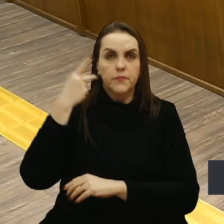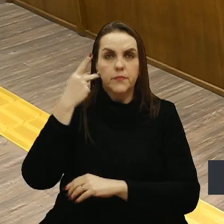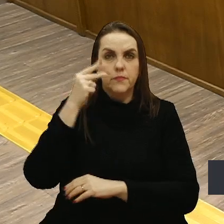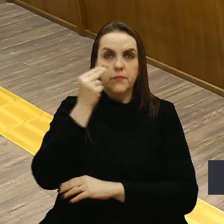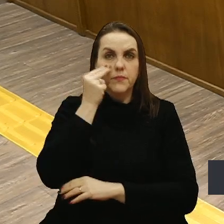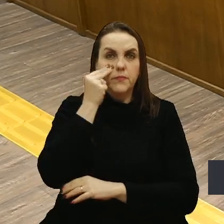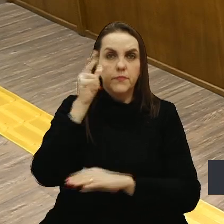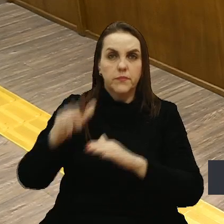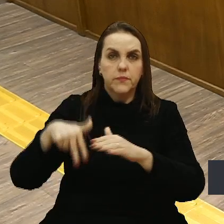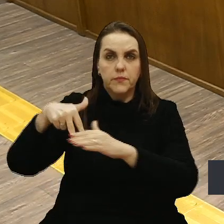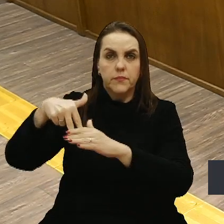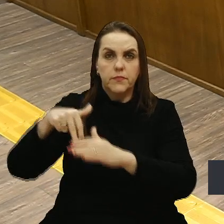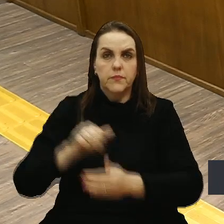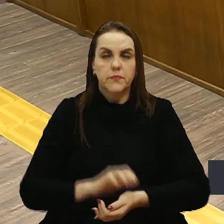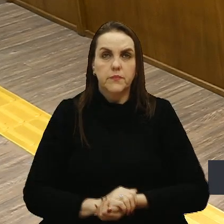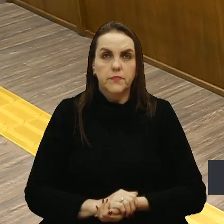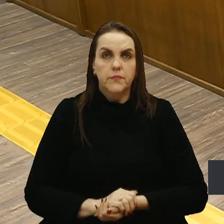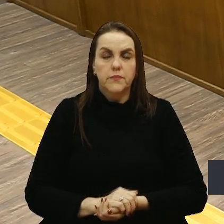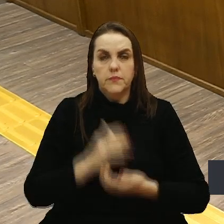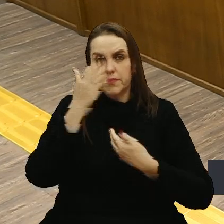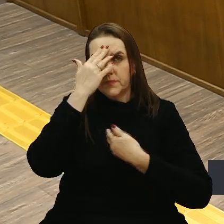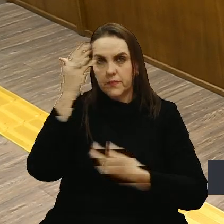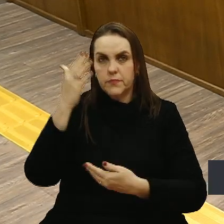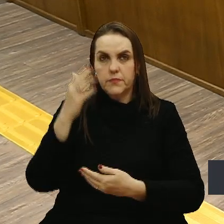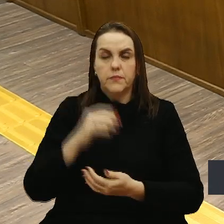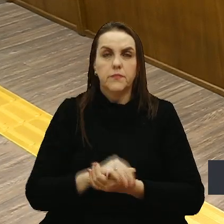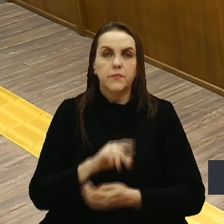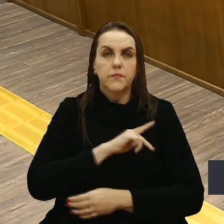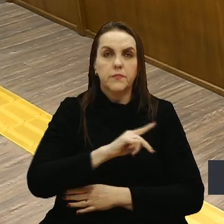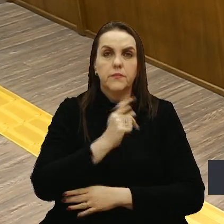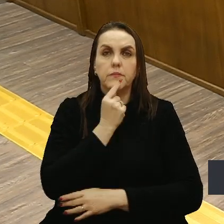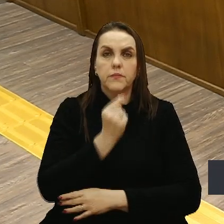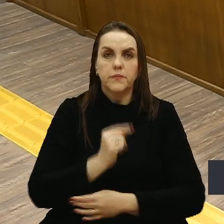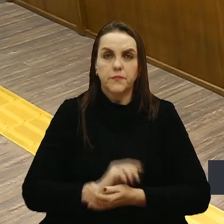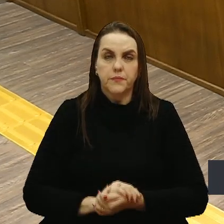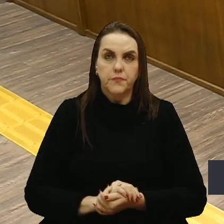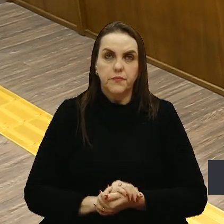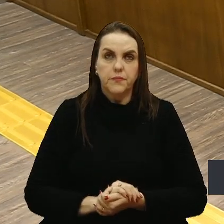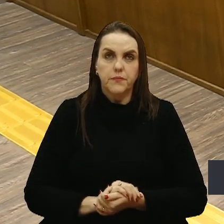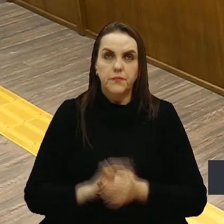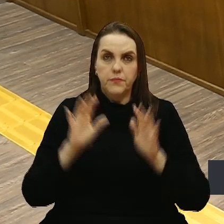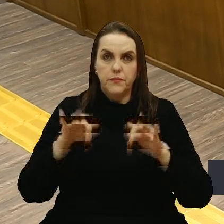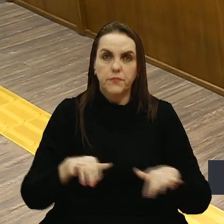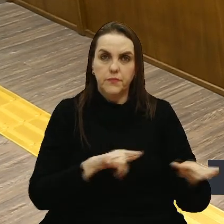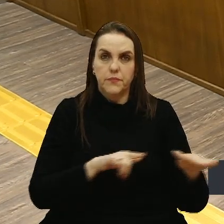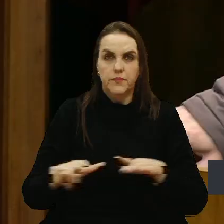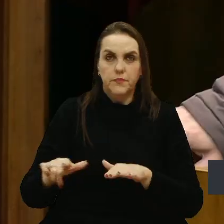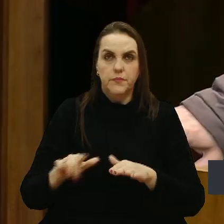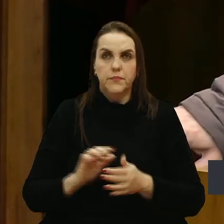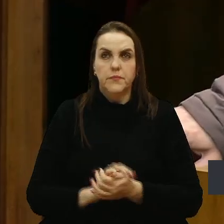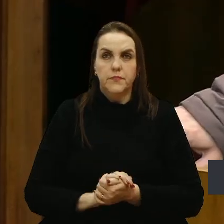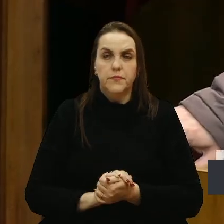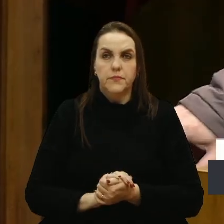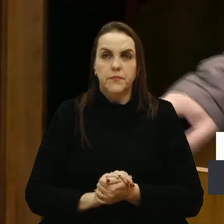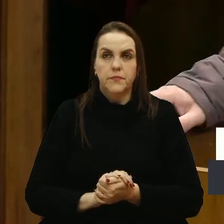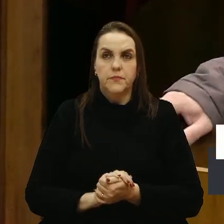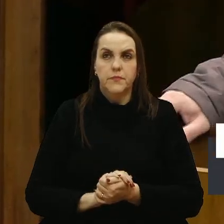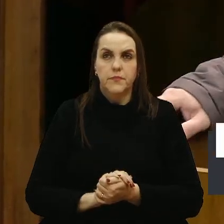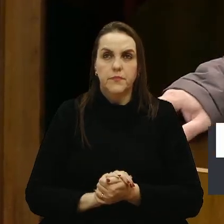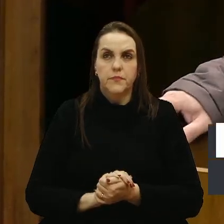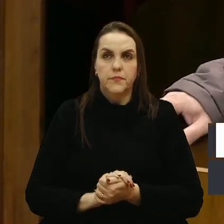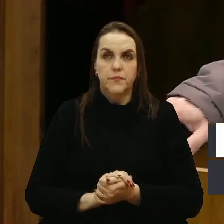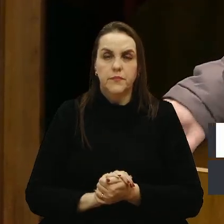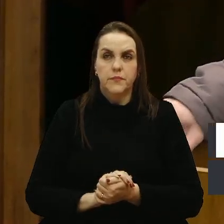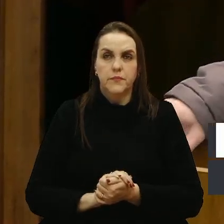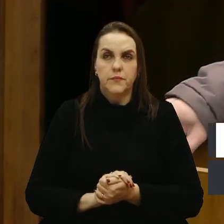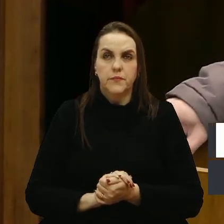à tribuna. Muito obrigado, presidente João Wes. Um final de semana de muita